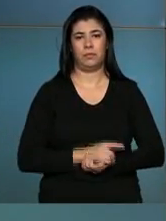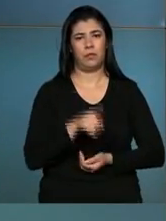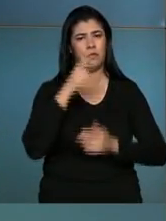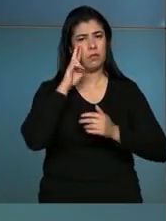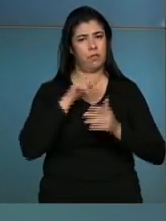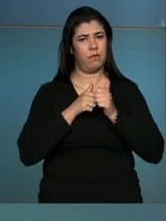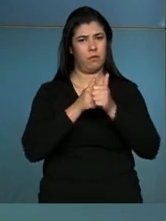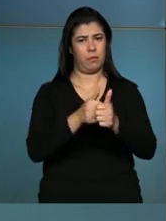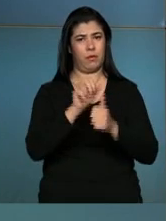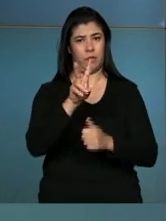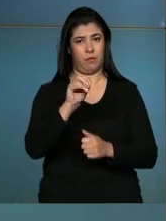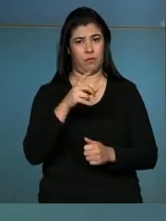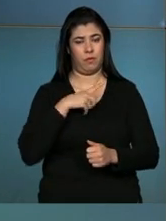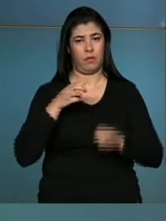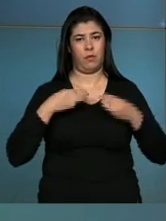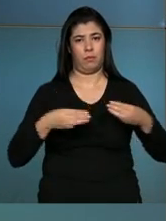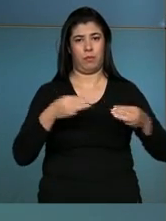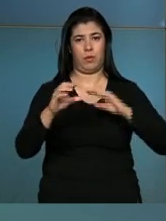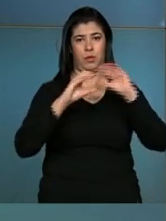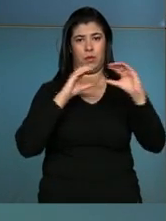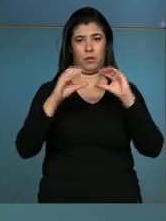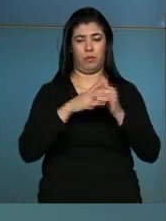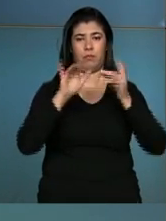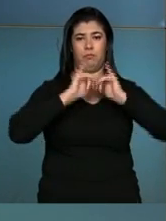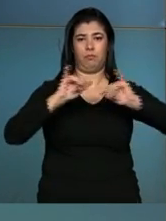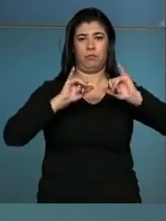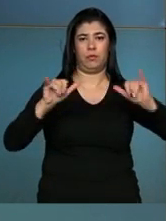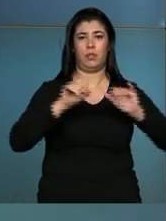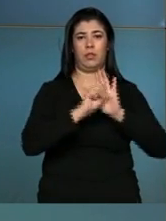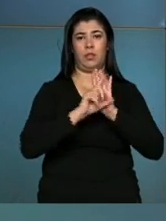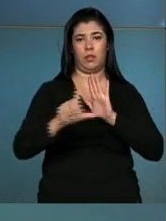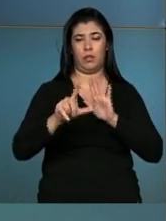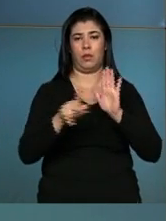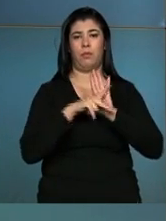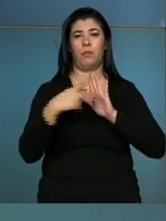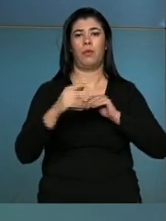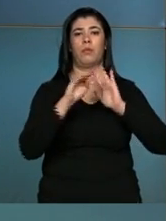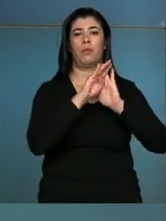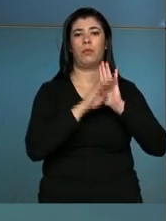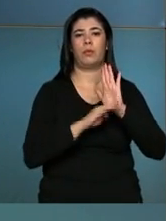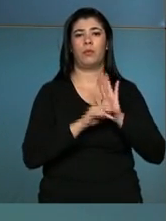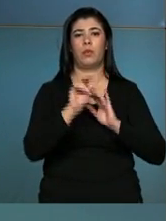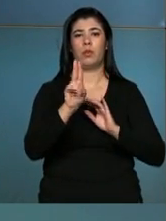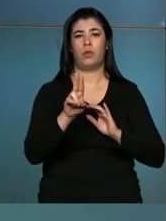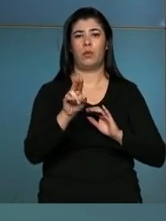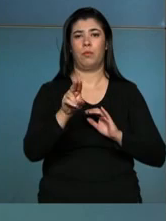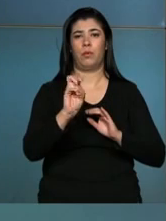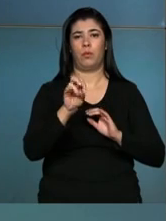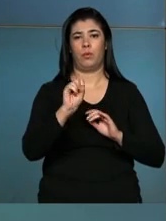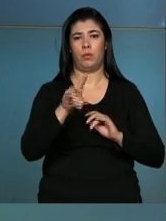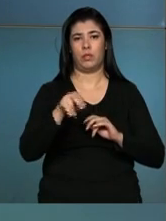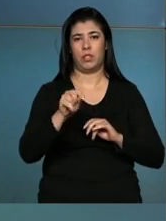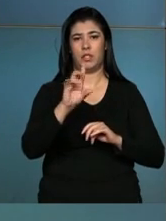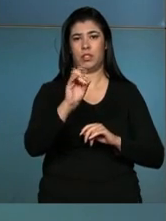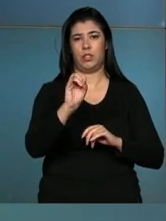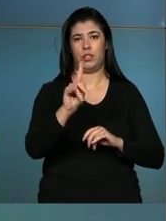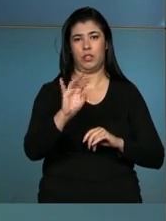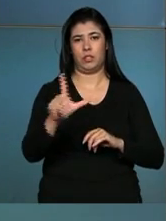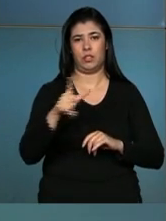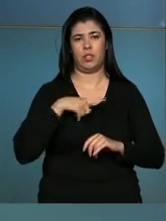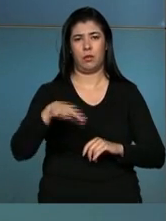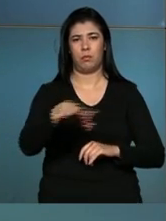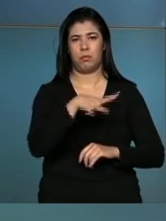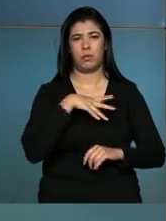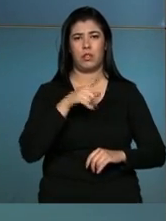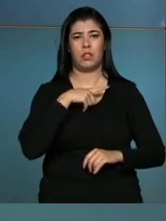acompanhou ao vivo do ministério das Comunicações o lançamento do edital para o programa usinas digitais são previstos r 8